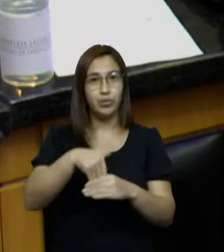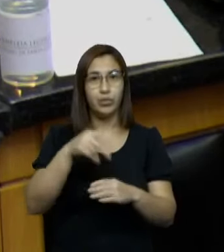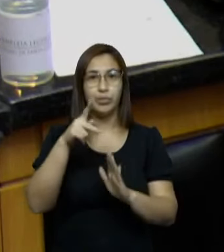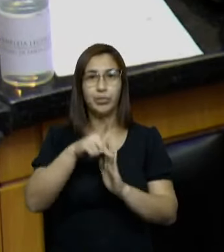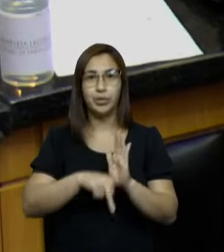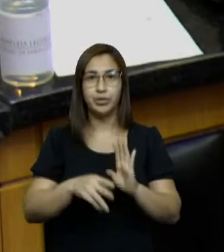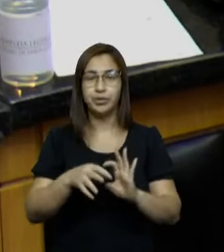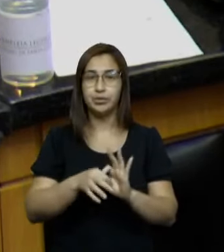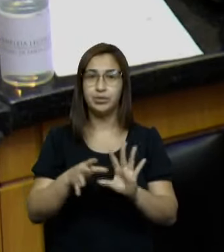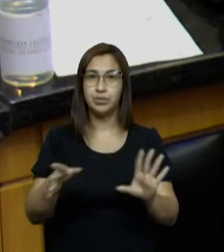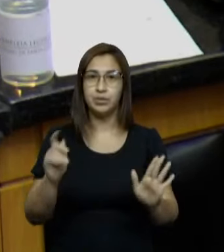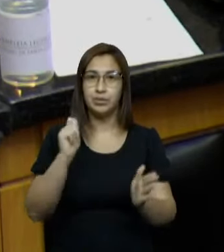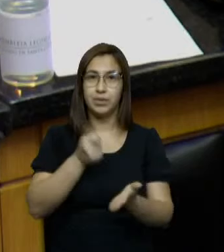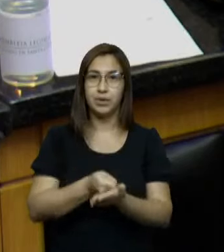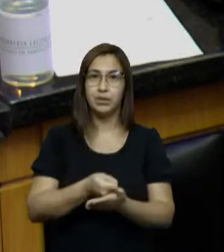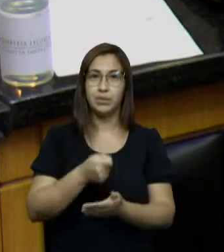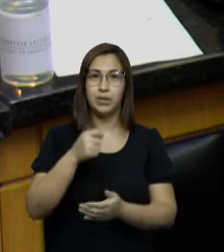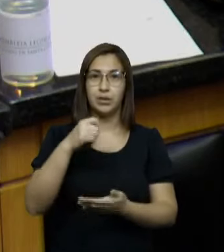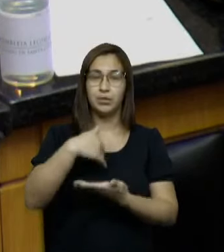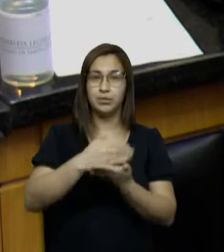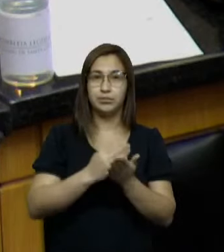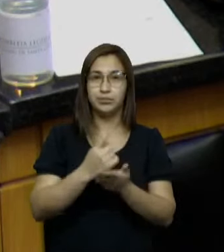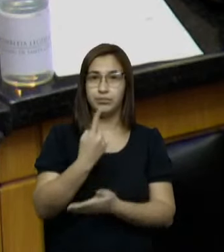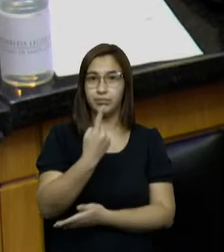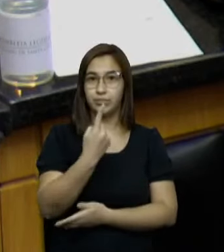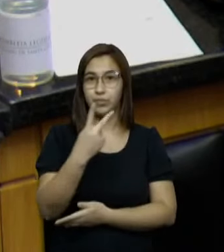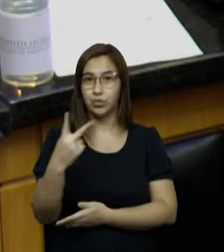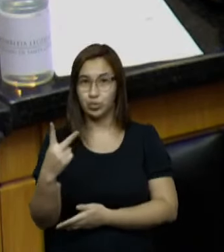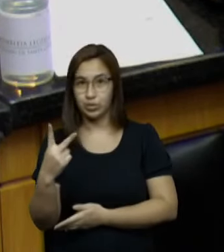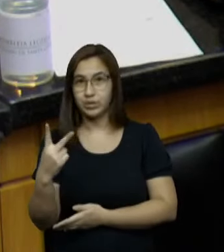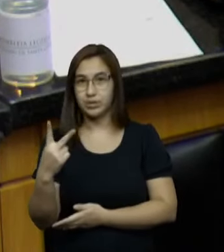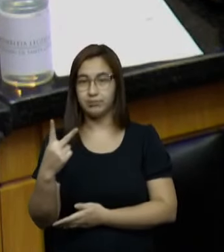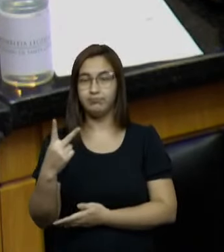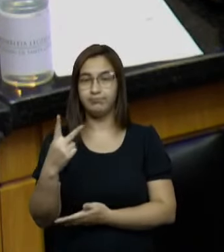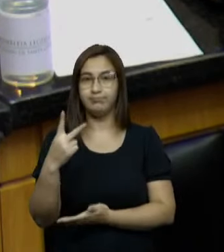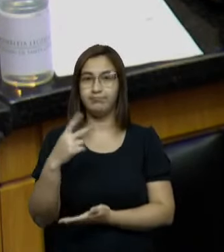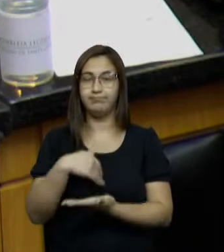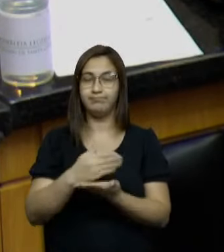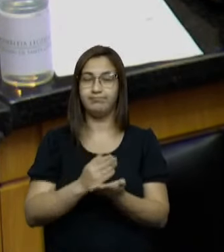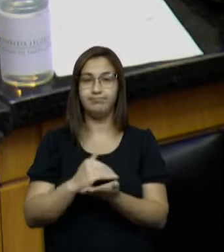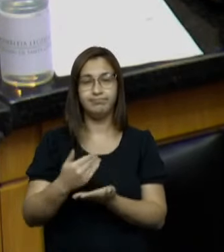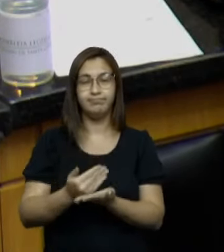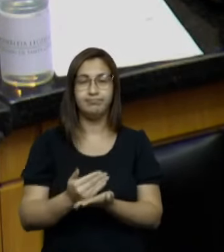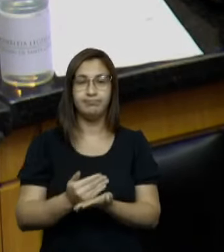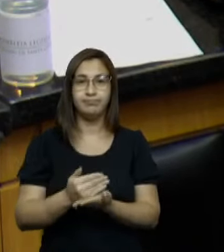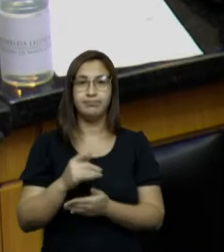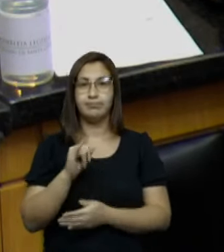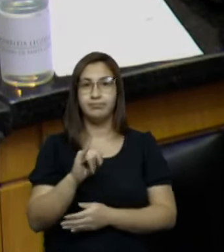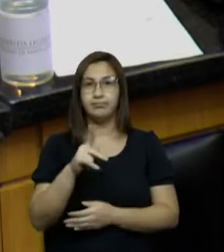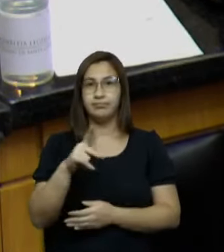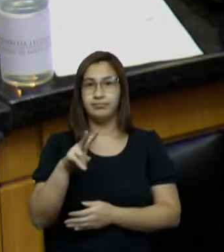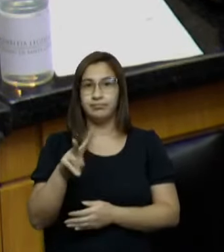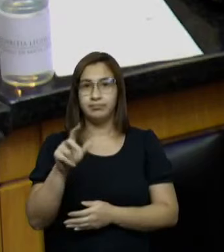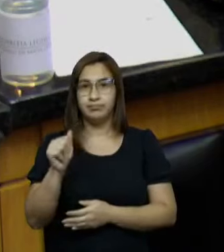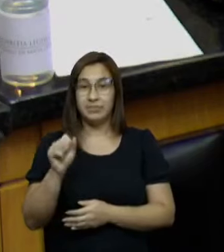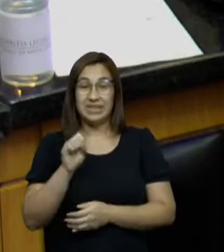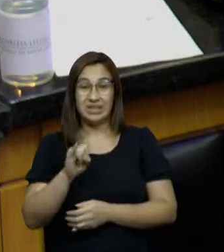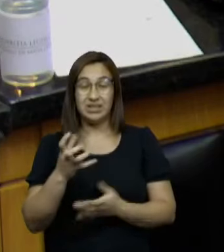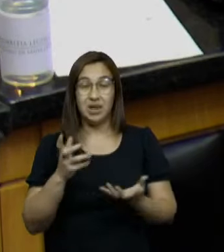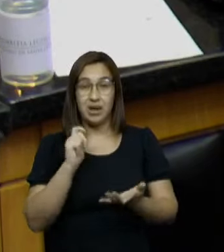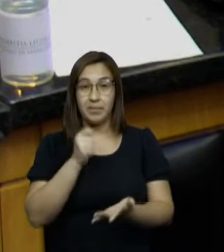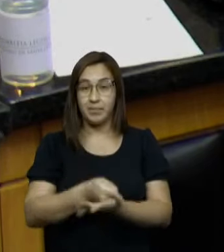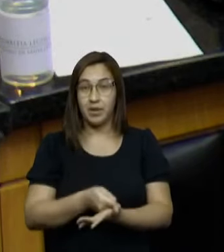pagamento em 12 vezes do IPVA. Entretanto, se algum catarinense hoje quiser pagar em 12 vezes o